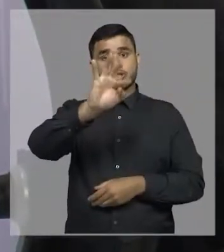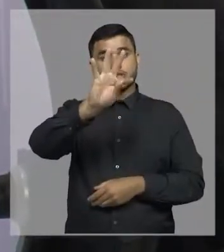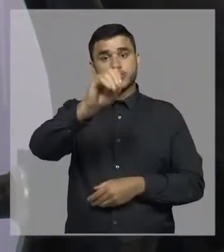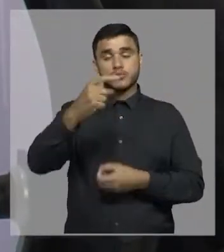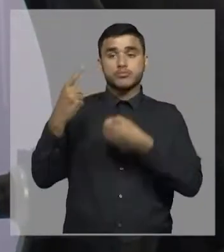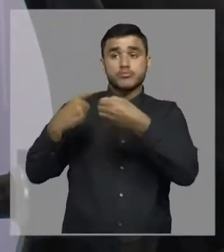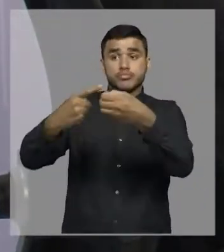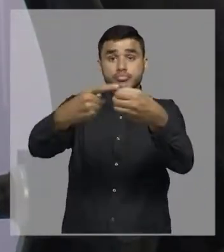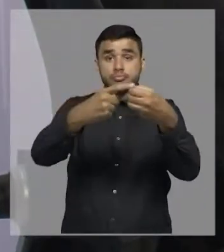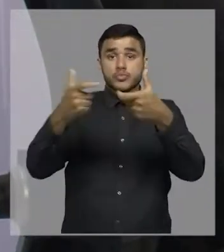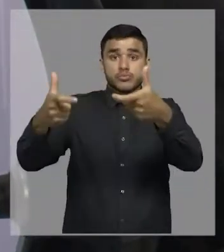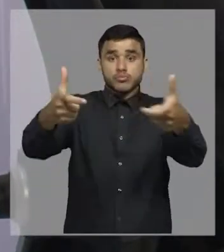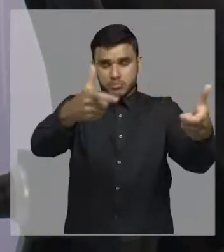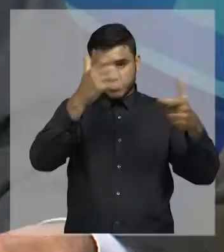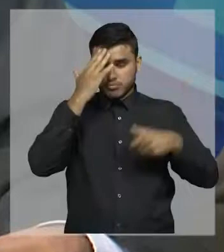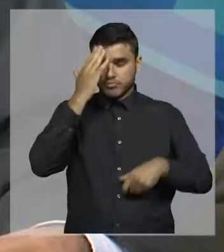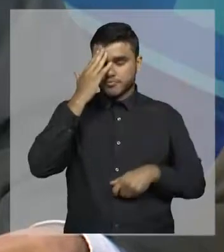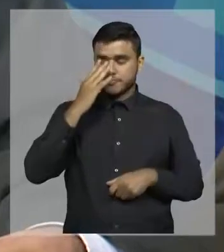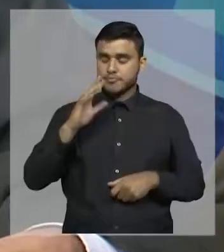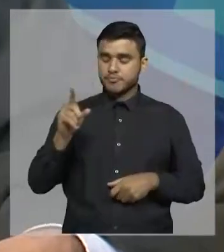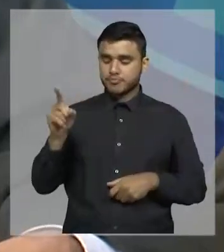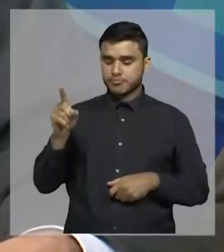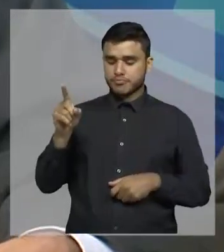facultativo, é que